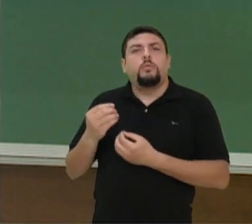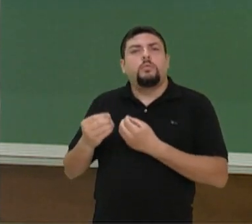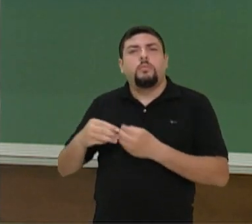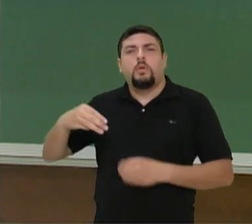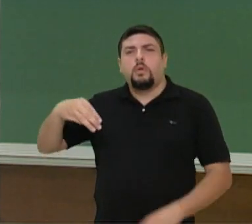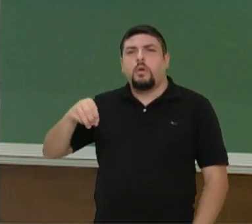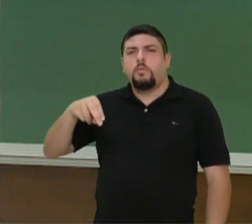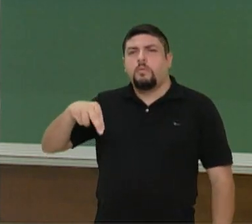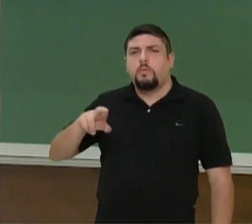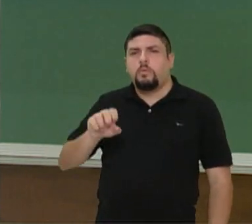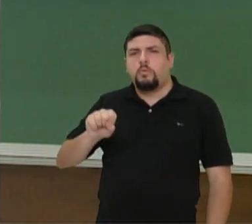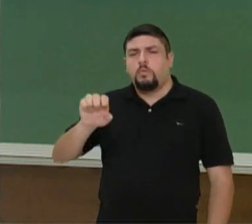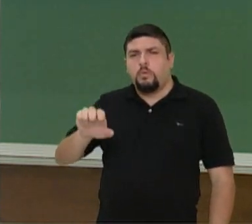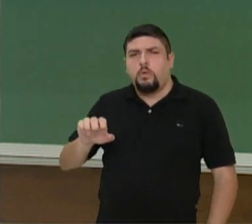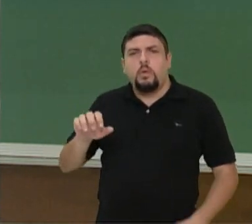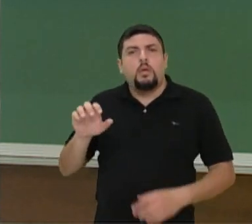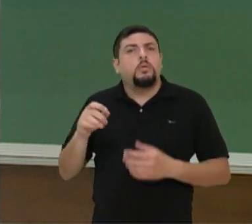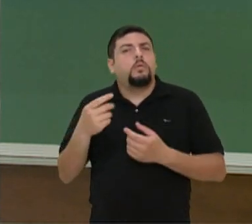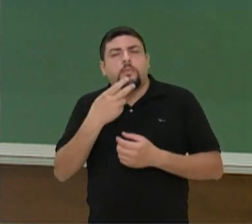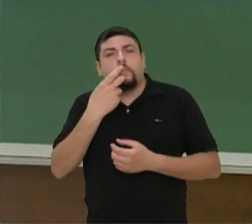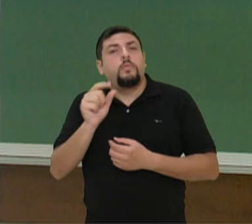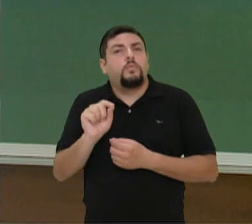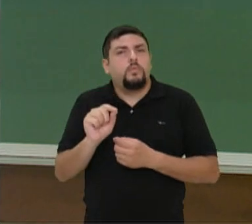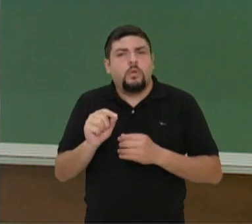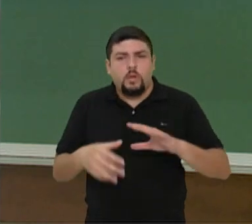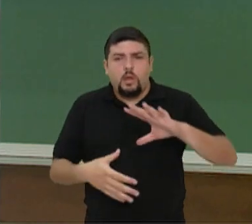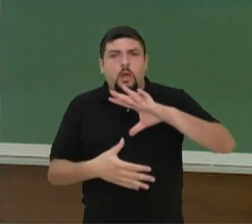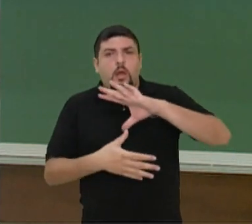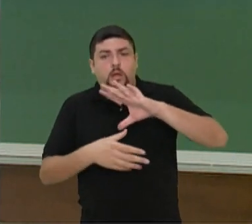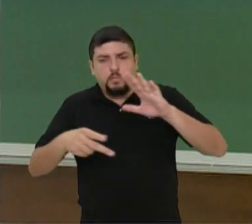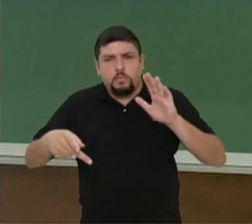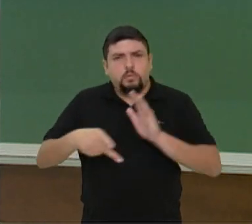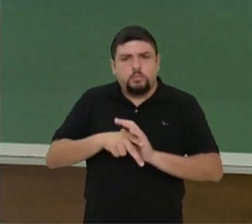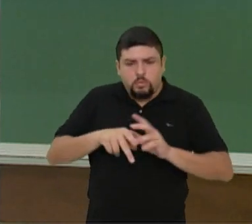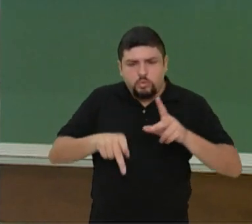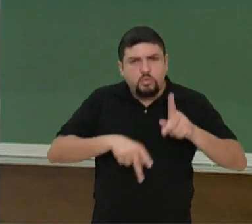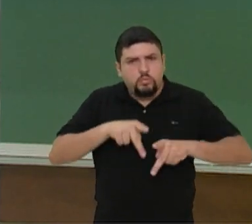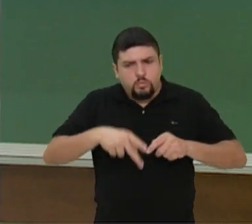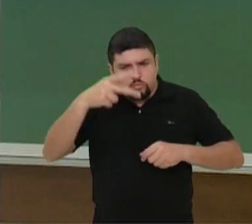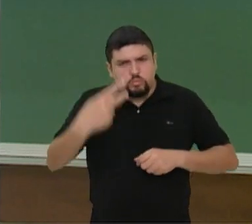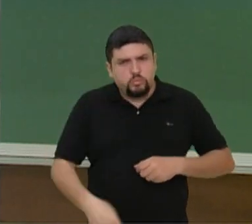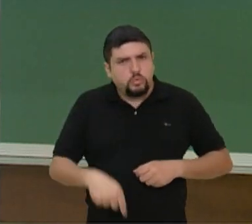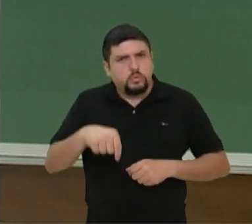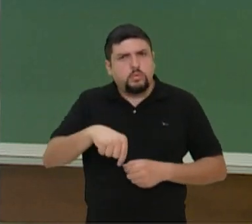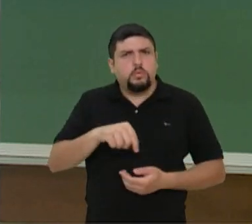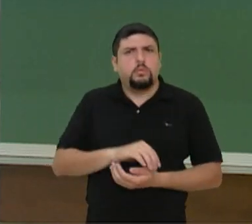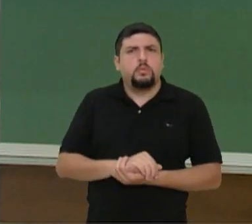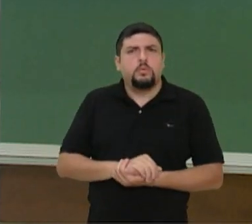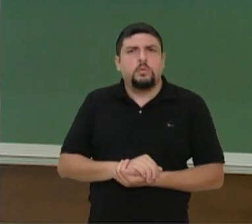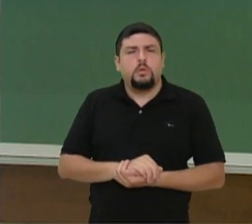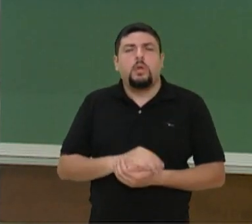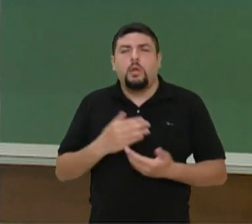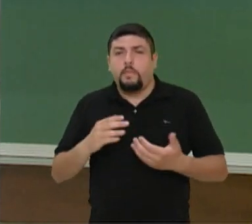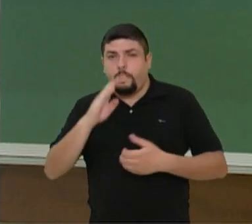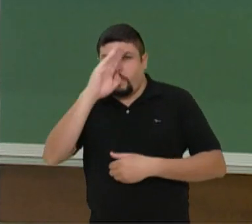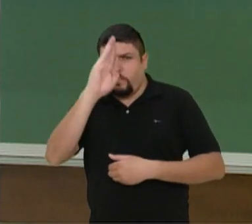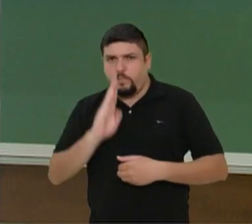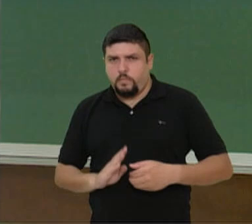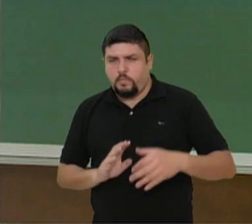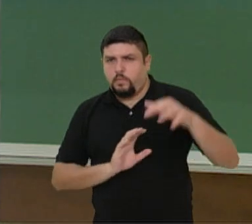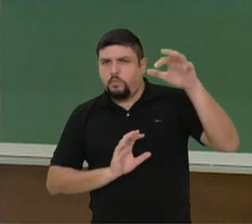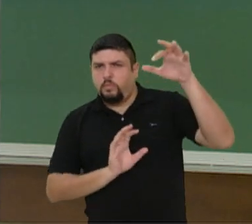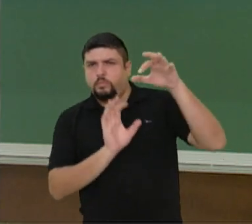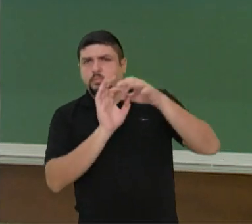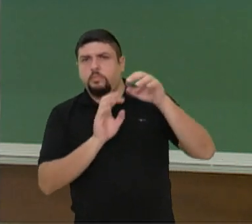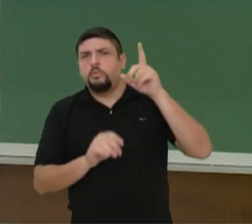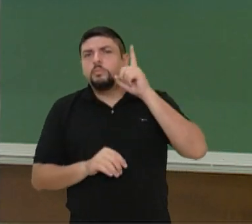América para os americanos, e representa aqui para nós esse alinhamento do Brasil com os Estados Unidos e essa